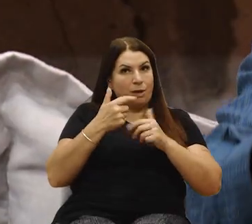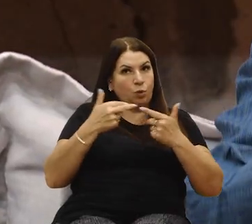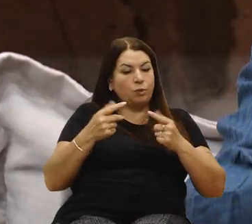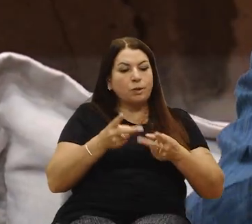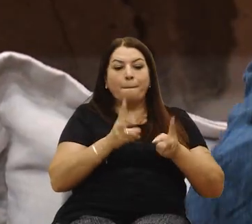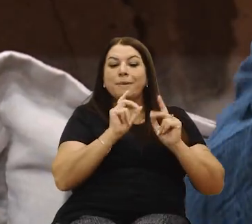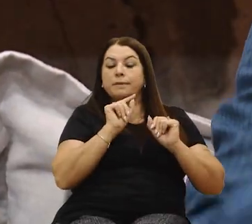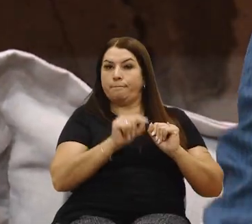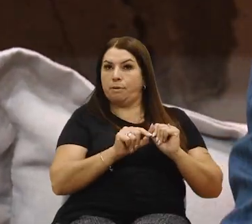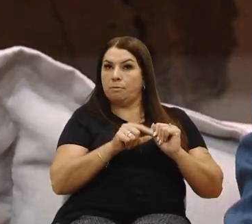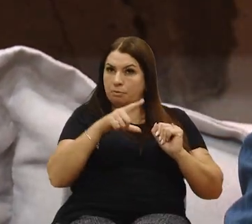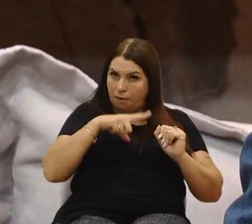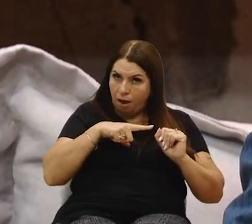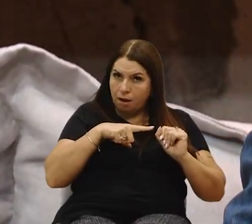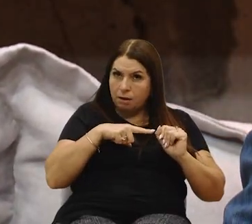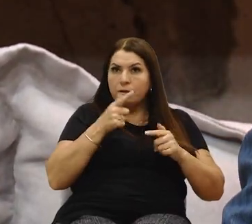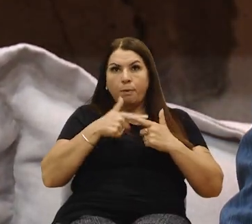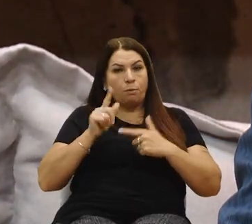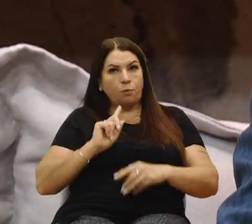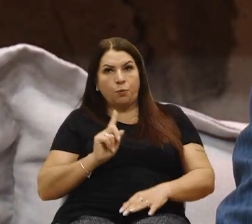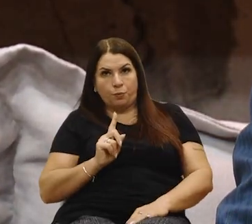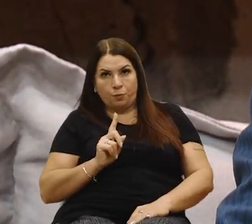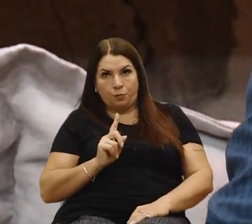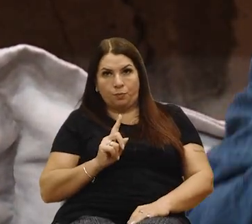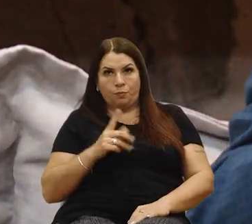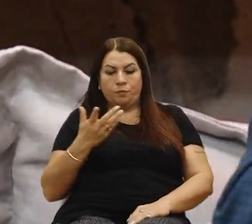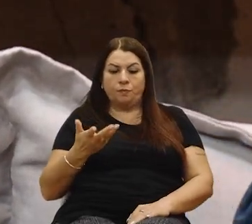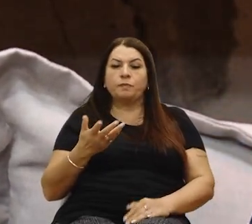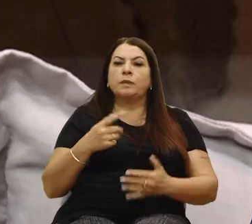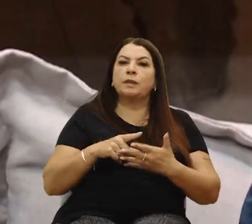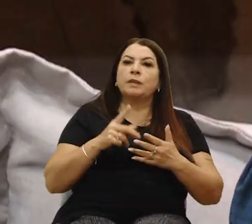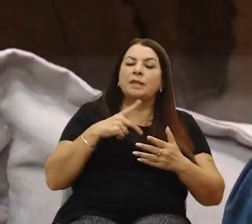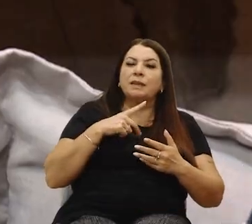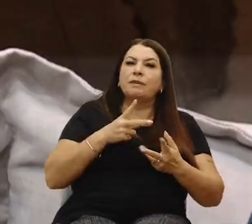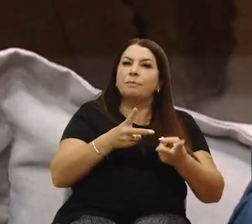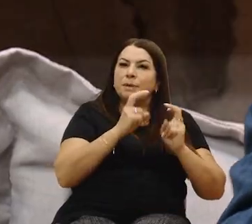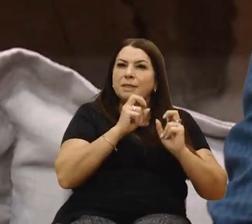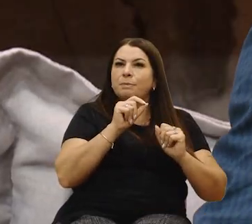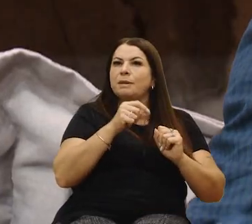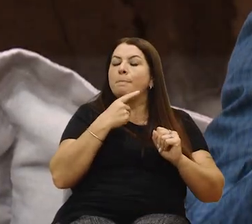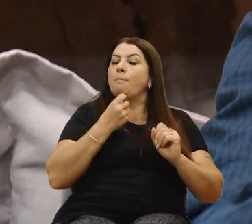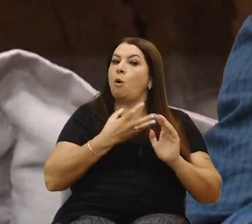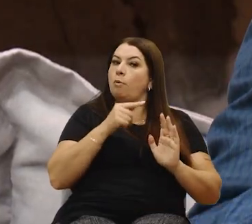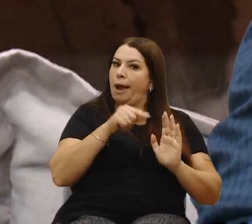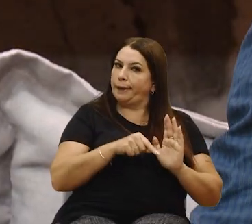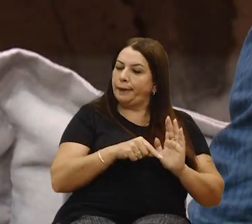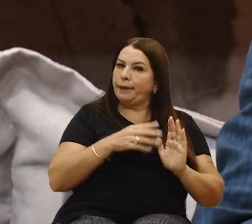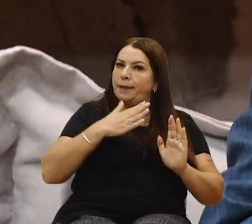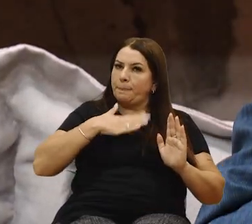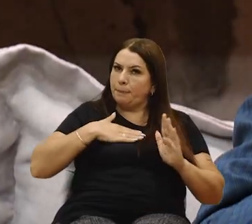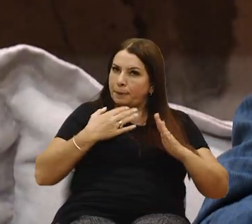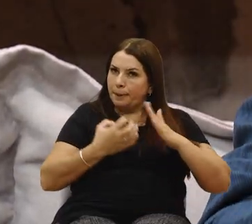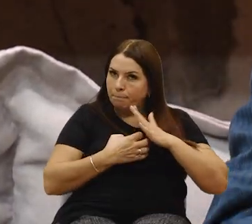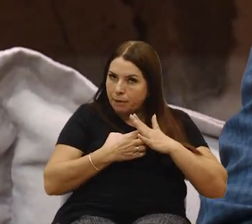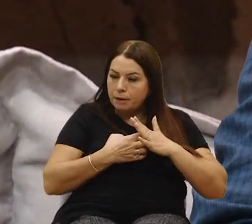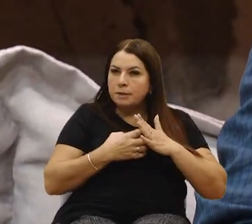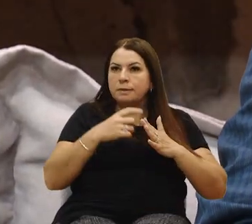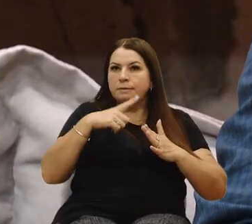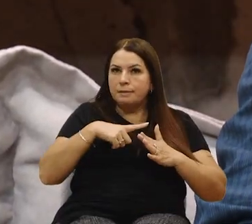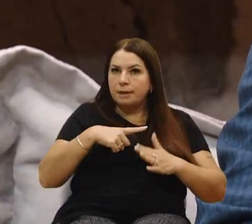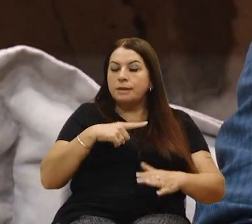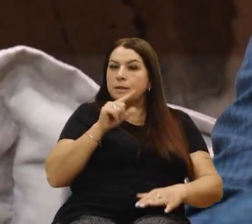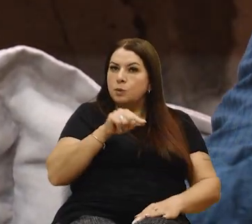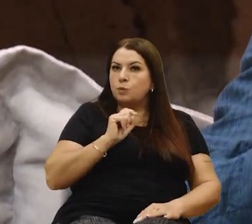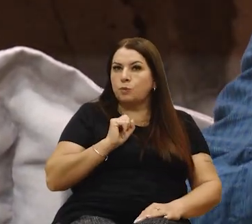tu identificar se existe esse problema ou não. Né? E aí tu vai identificar e vai dizer, bom, aqui na minha empresa tem